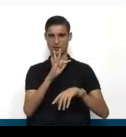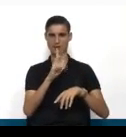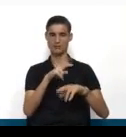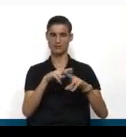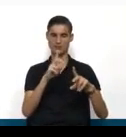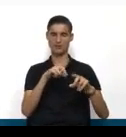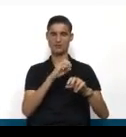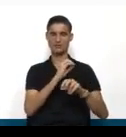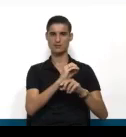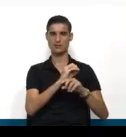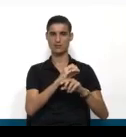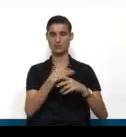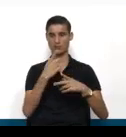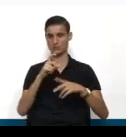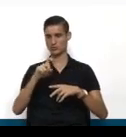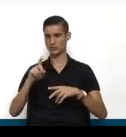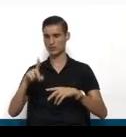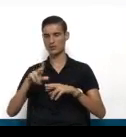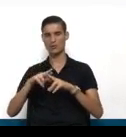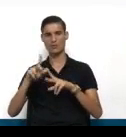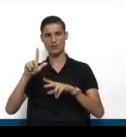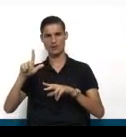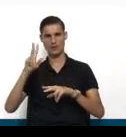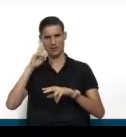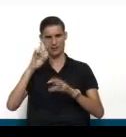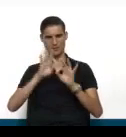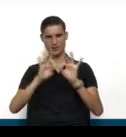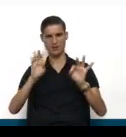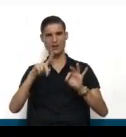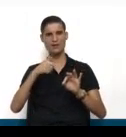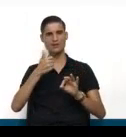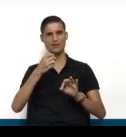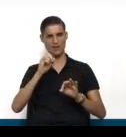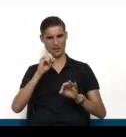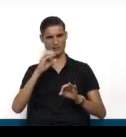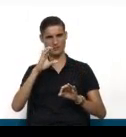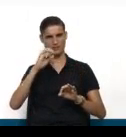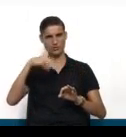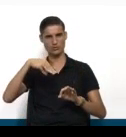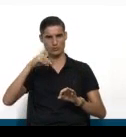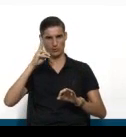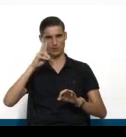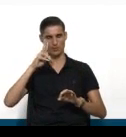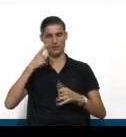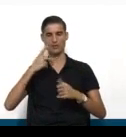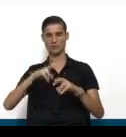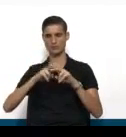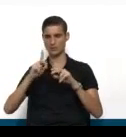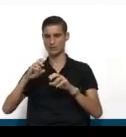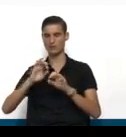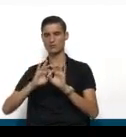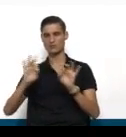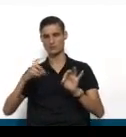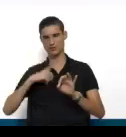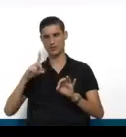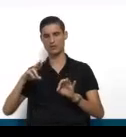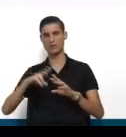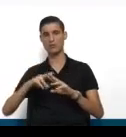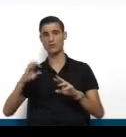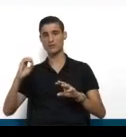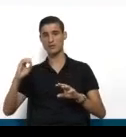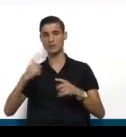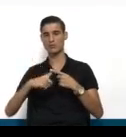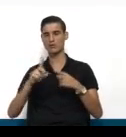a zero, e quando o meu x é igual a L, lembrando do comprimento da minha corda, né, também vai ser igual a zero.